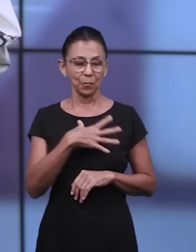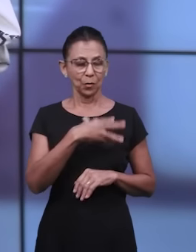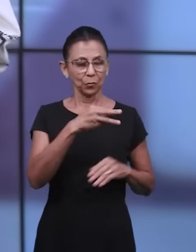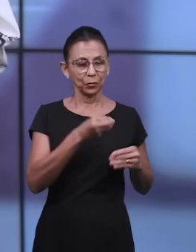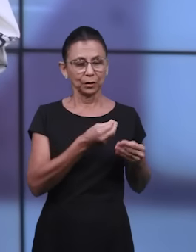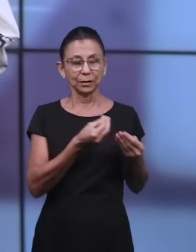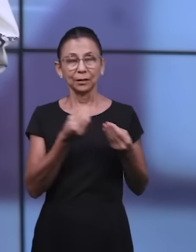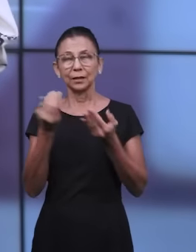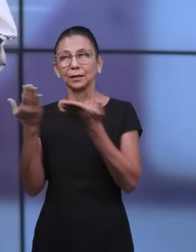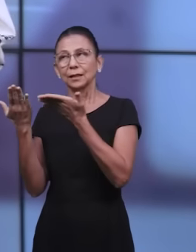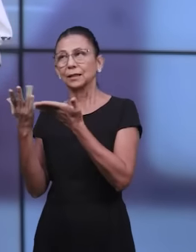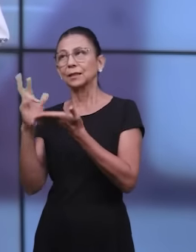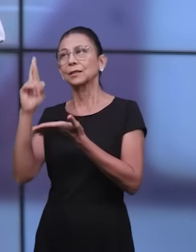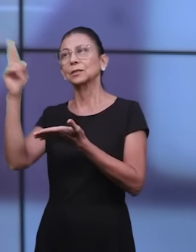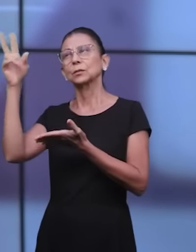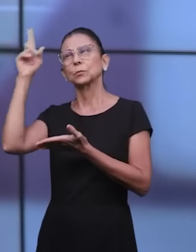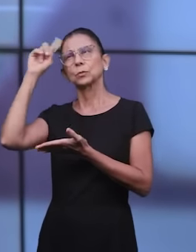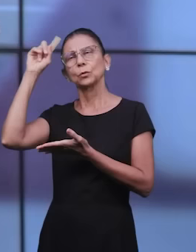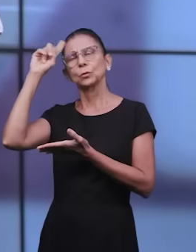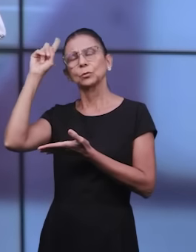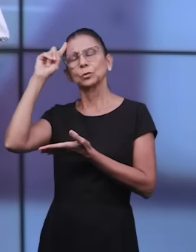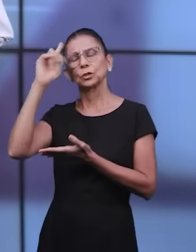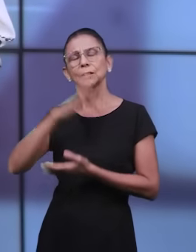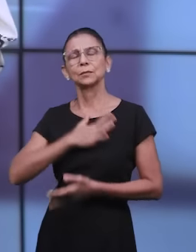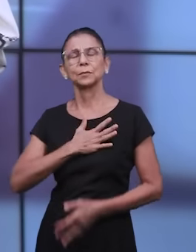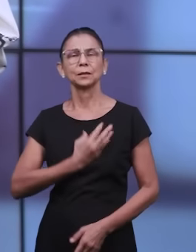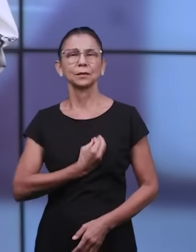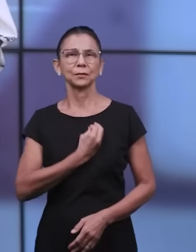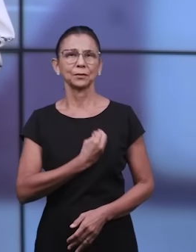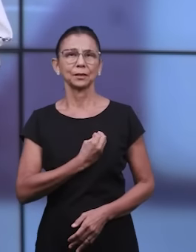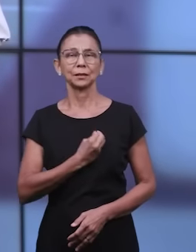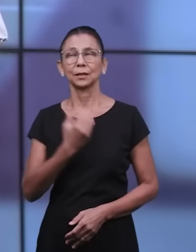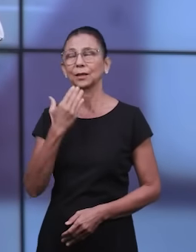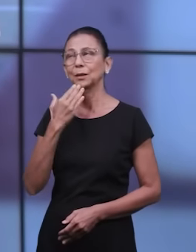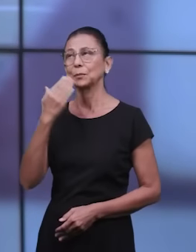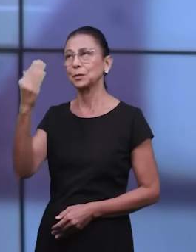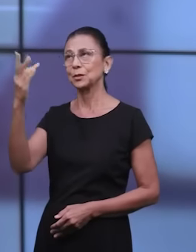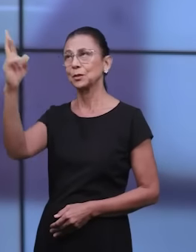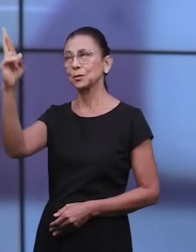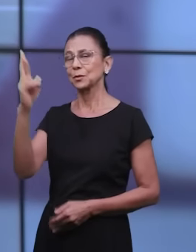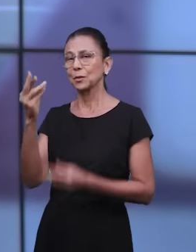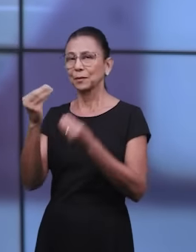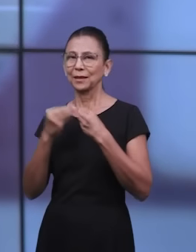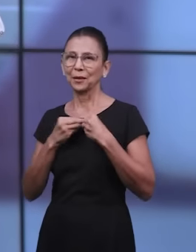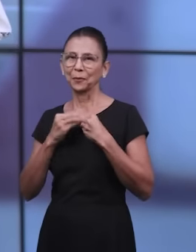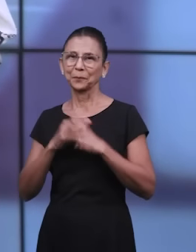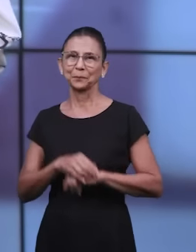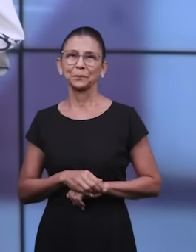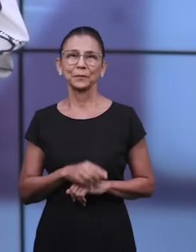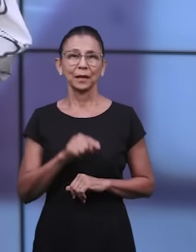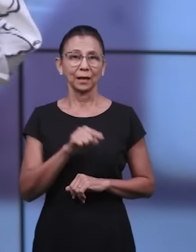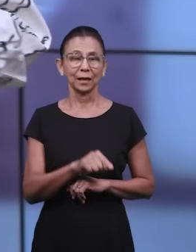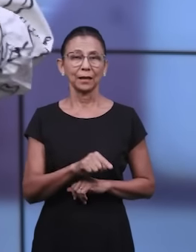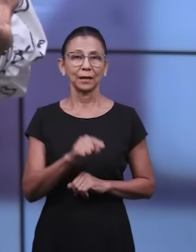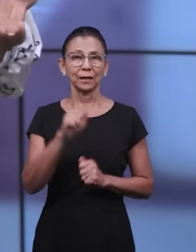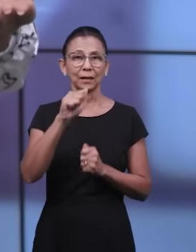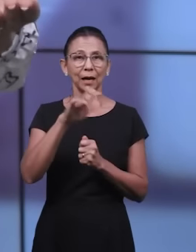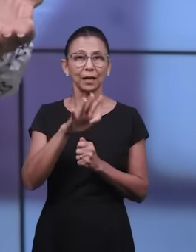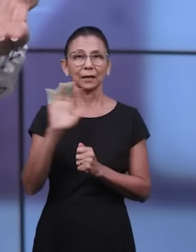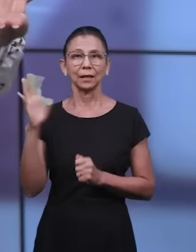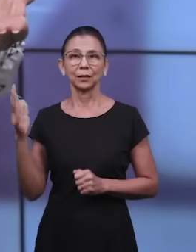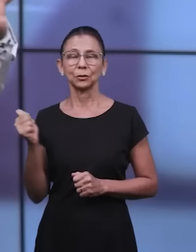entregarei por todos os dias que viver, pois ao Senhor foi pedido, e adorou ali ao Senhor.